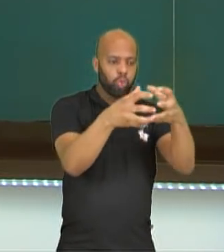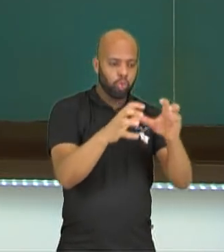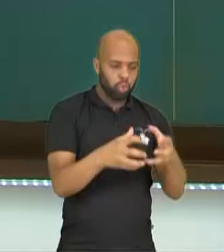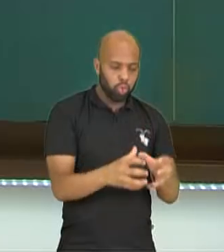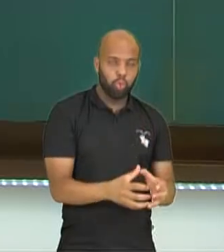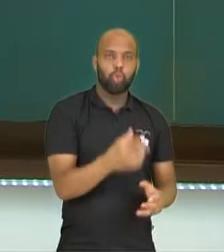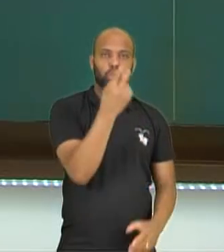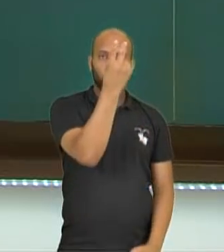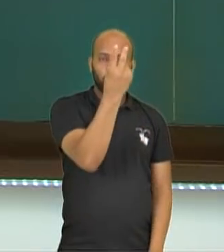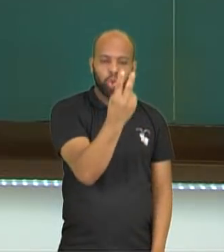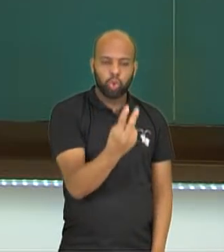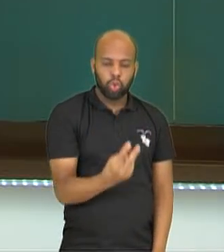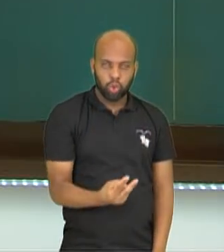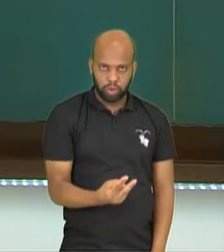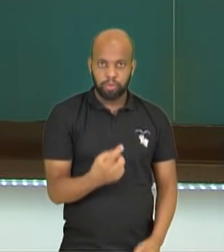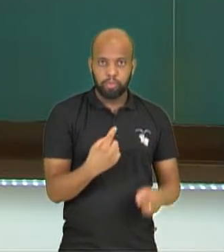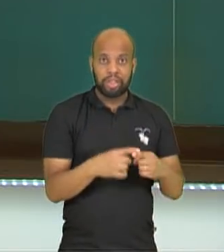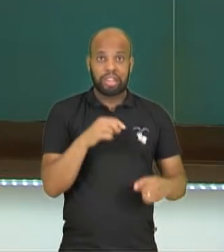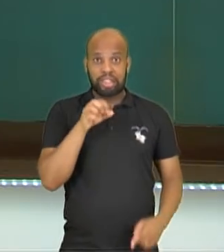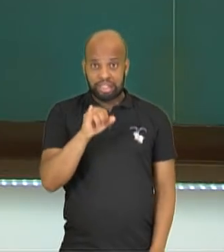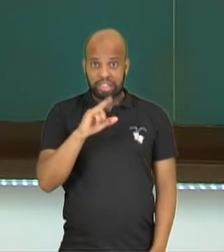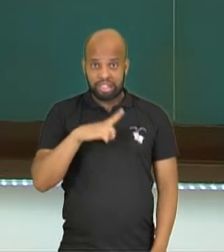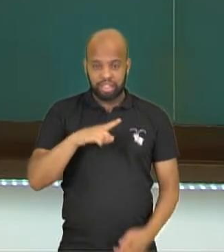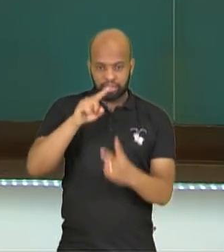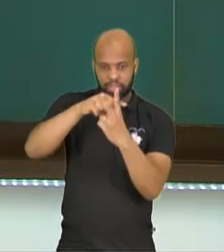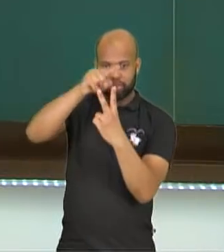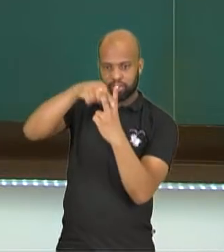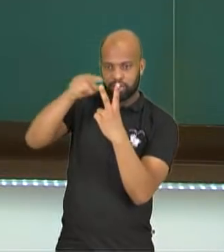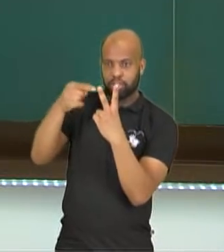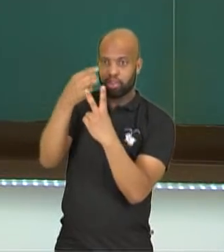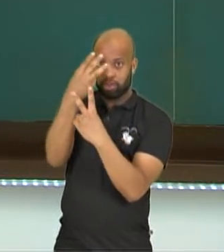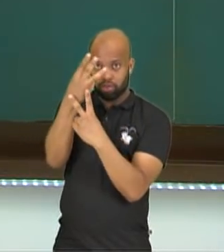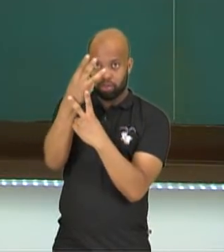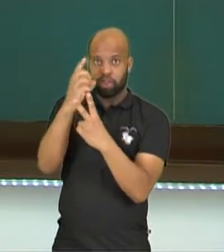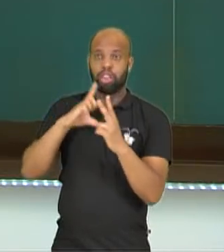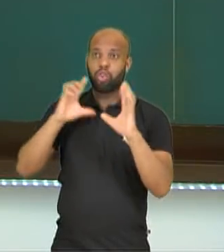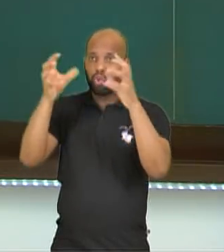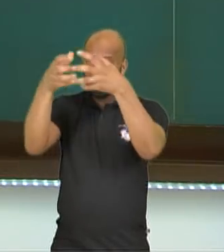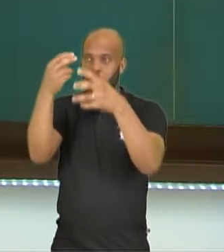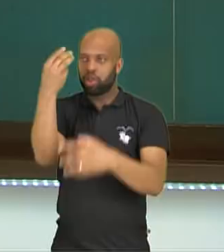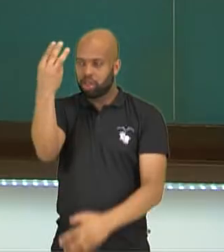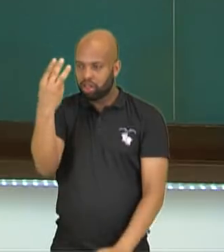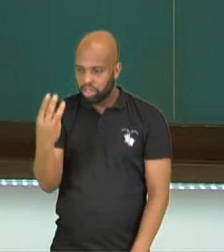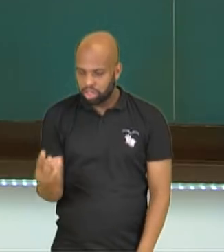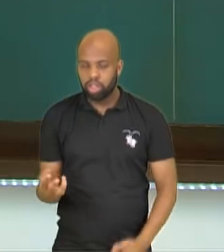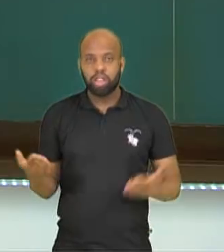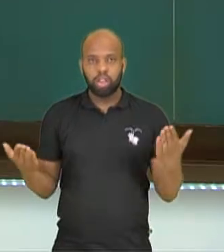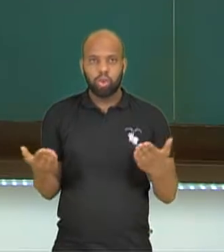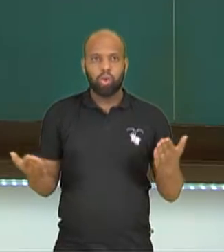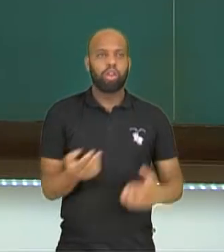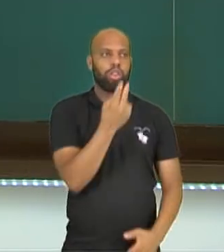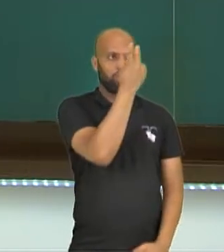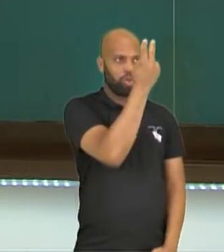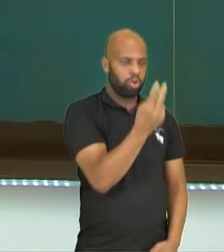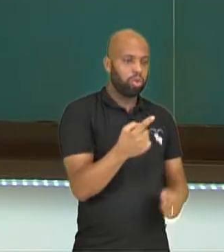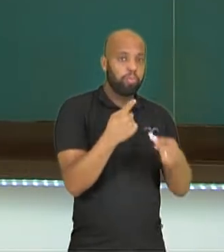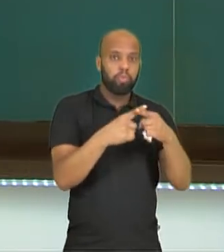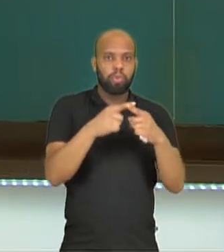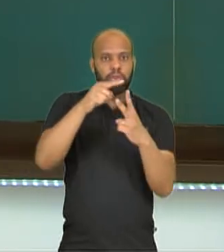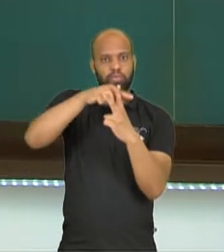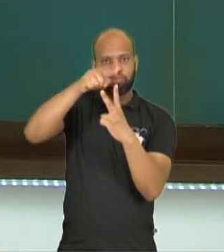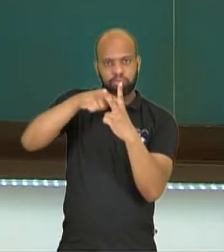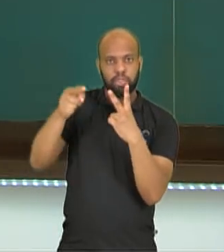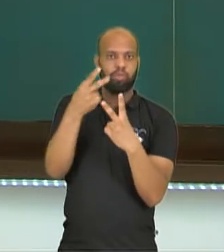de 2. Se ele fosse raiz cúbica, era potências de 3, tá bom? Você vai juntando de 3 em 3. Nesse caso é de 2 em 2. Então aqui eu tenho